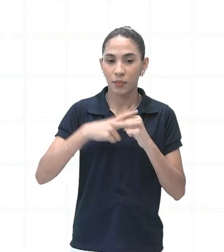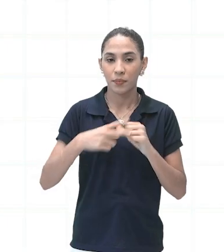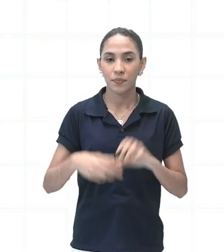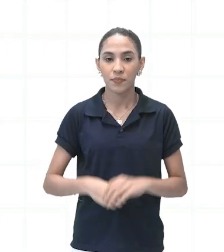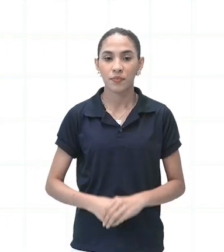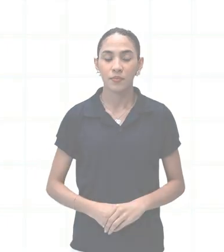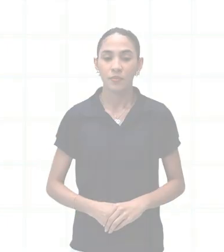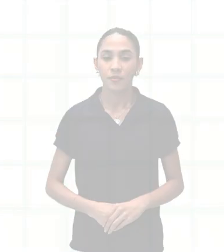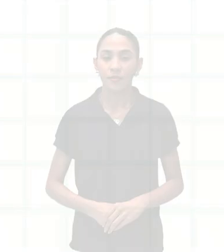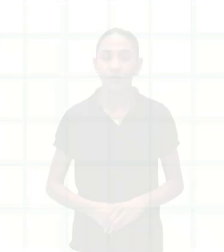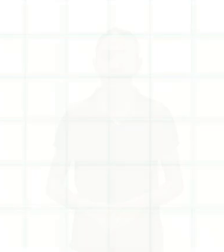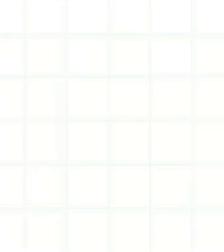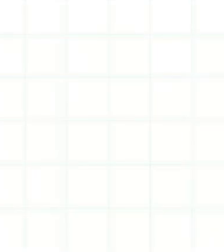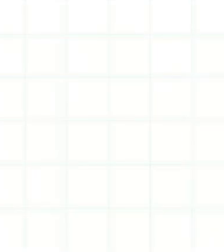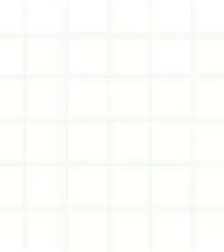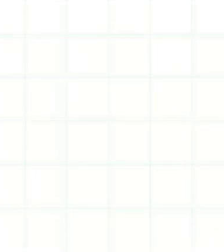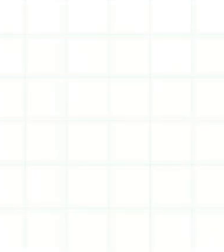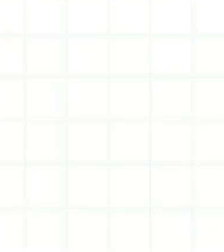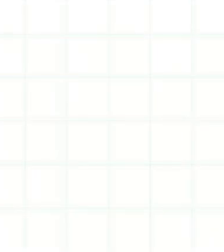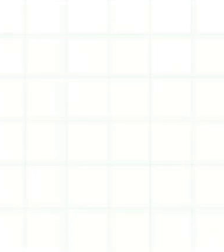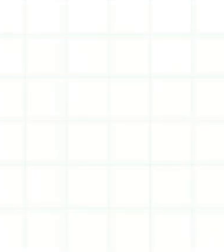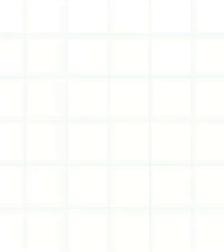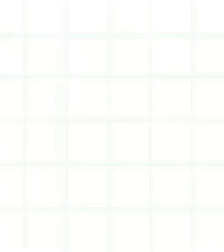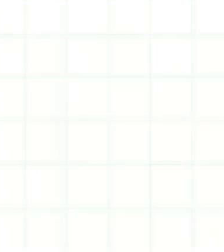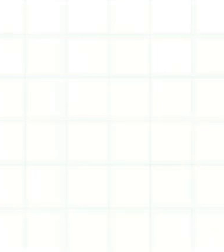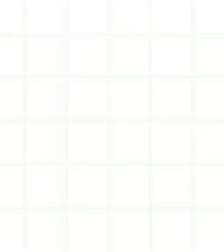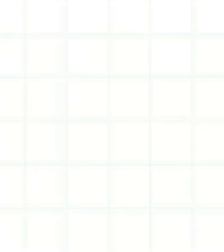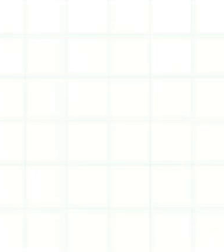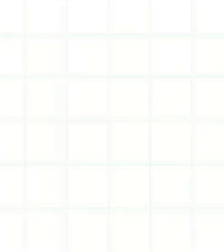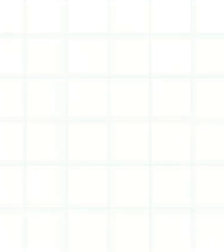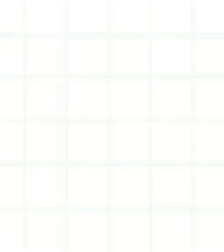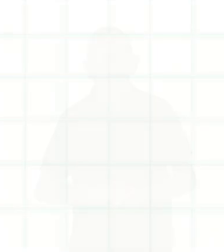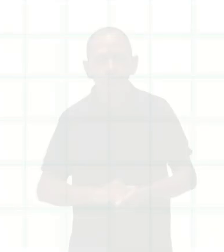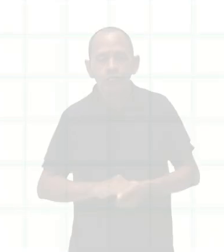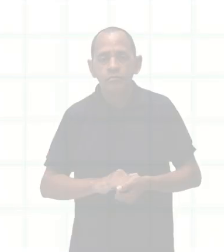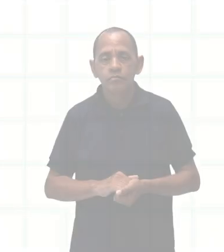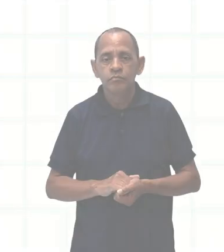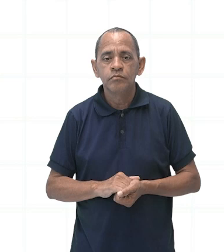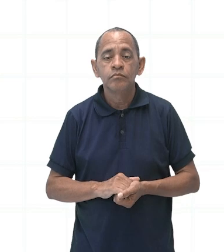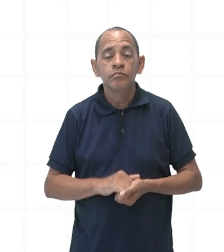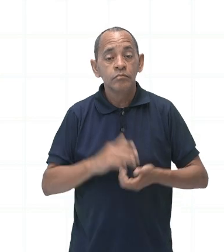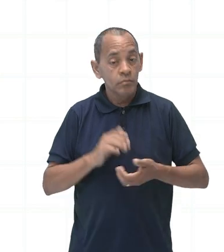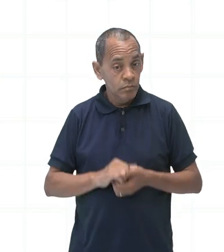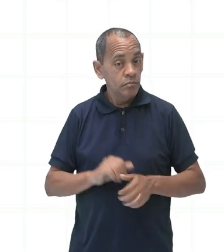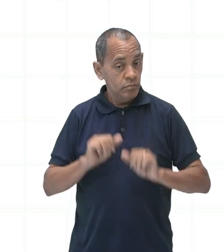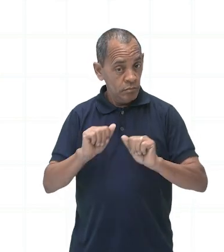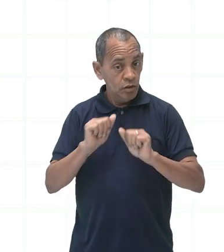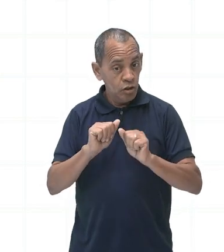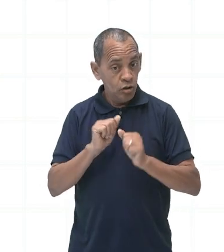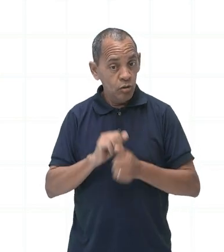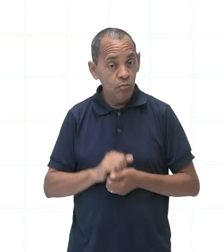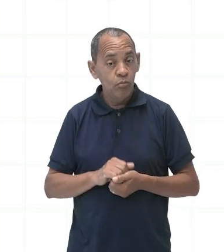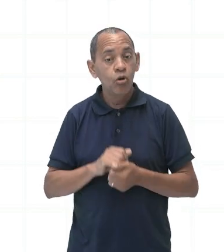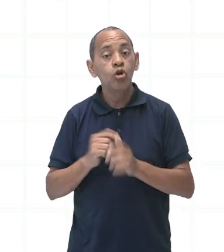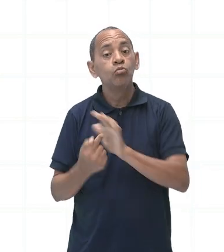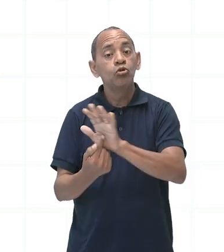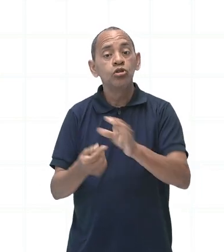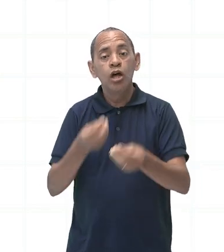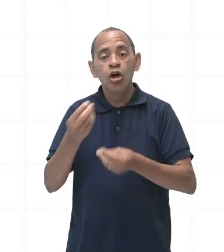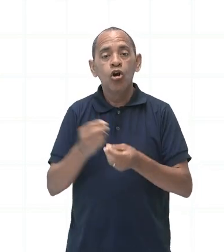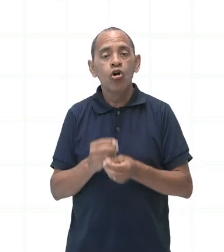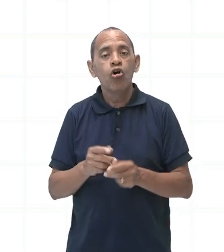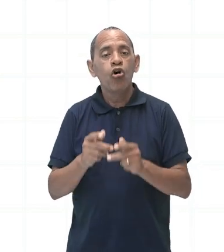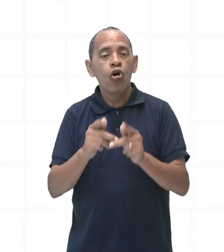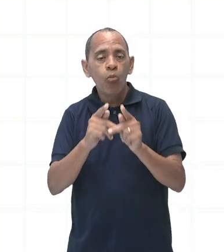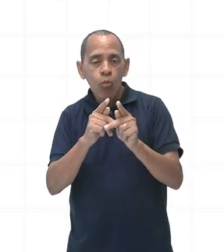é uma oração. Então, posso definir o sujeito, o predicado, né? Quem tem medo do escuro aqui, né?